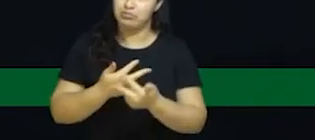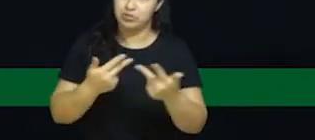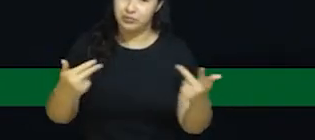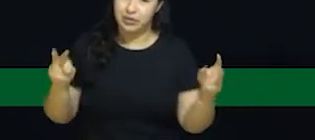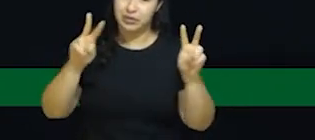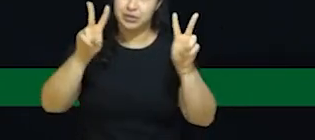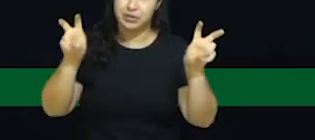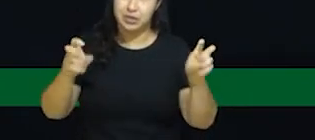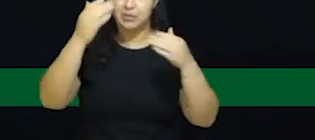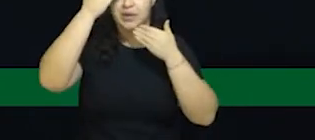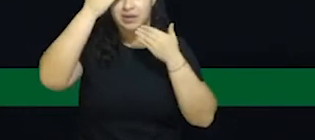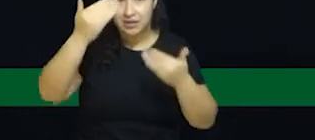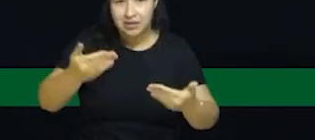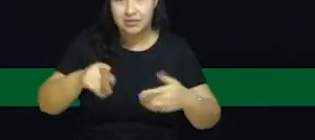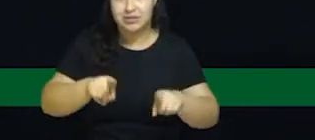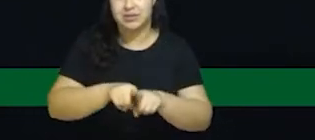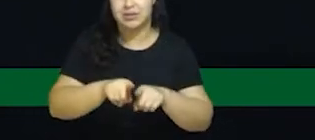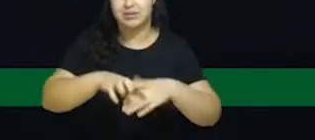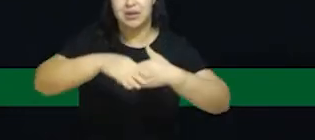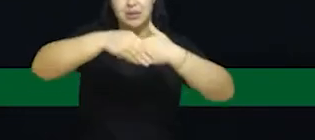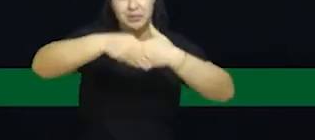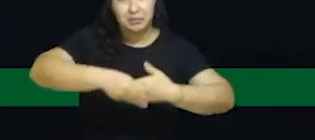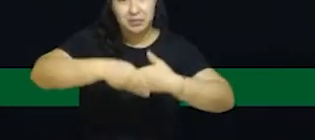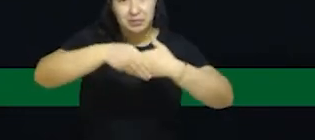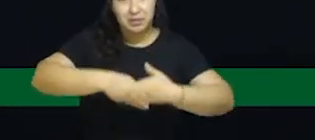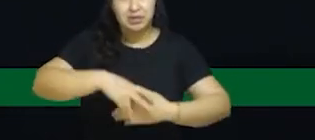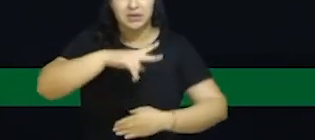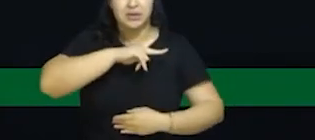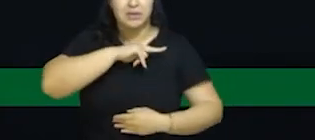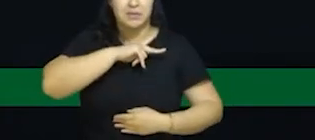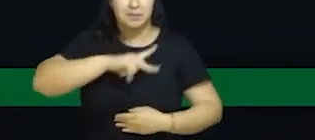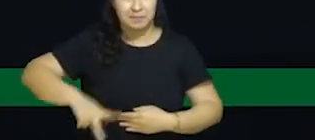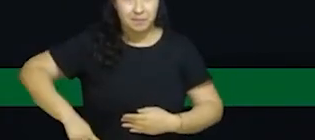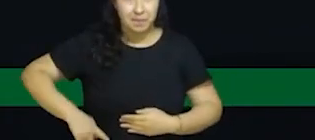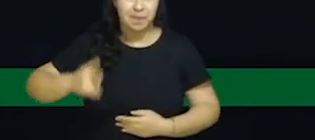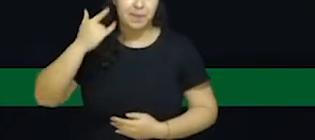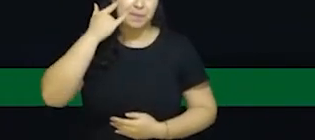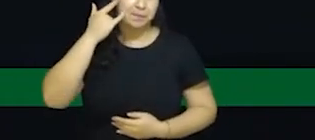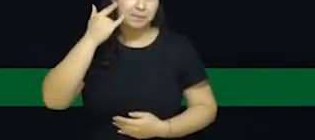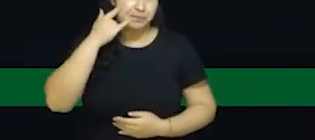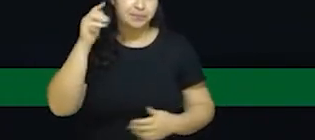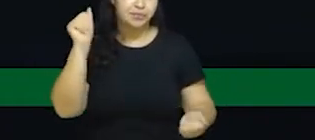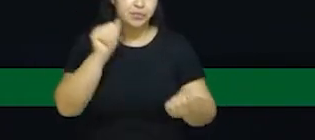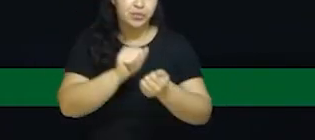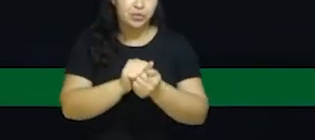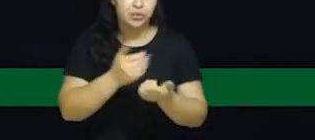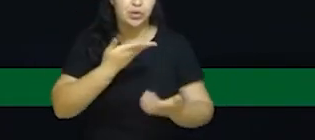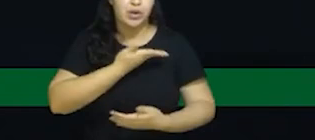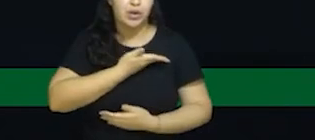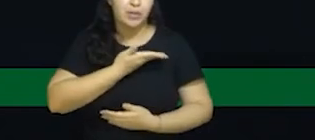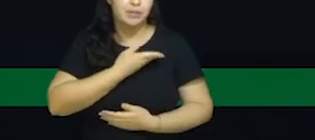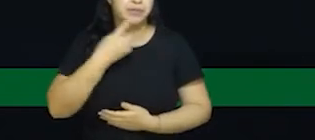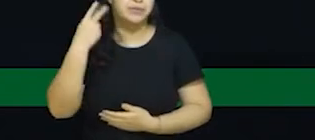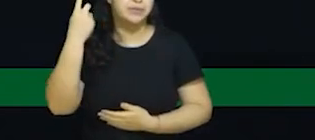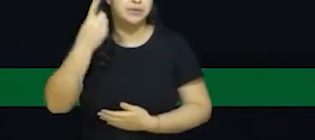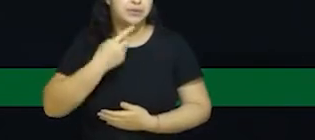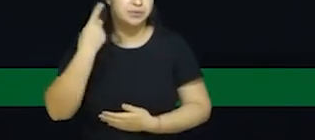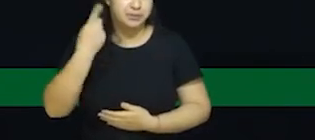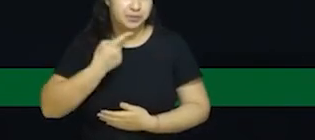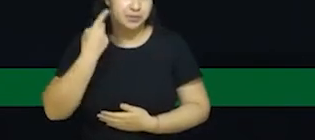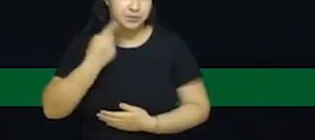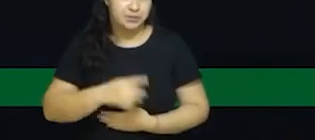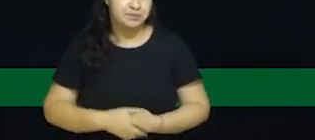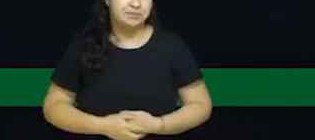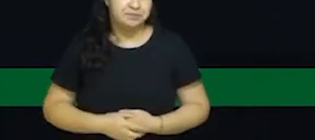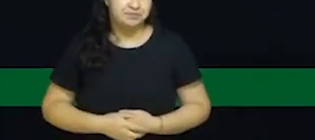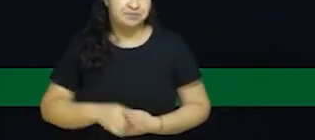agradecer e cumprimentar a iniciativa do nosso presidente Mauro de Nadal, juntamente com todos os colegas deputados, por essa iniciativa da